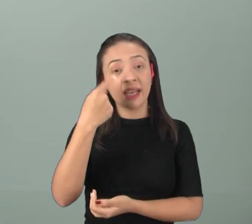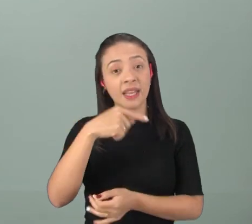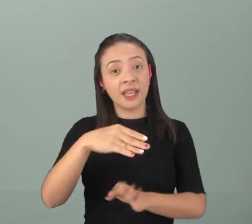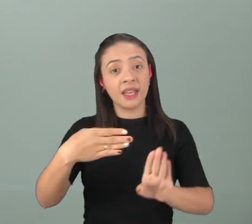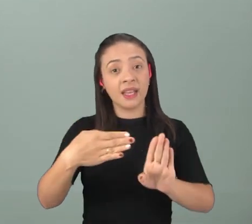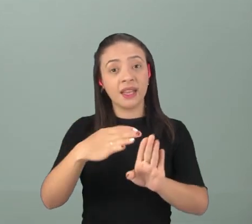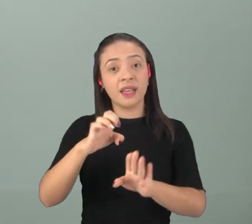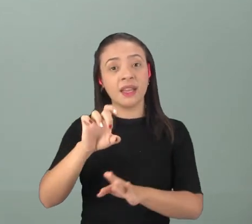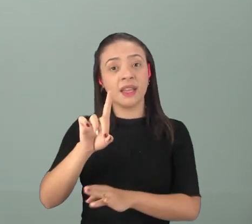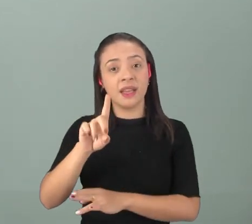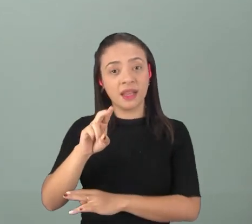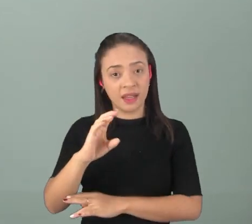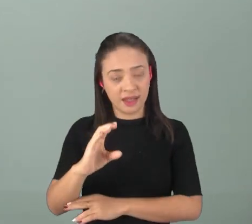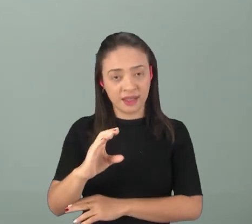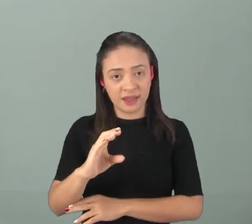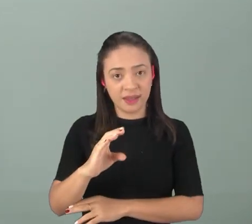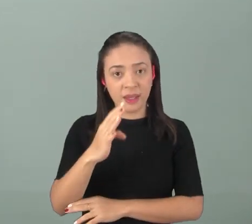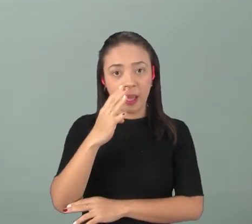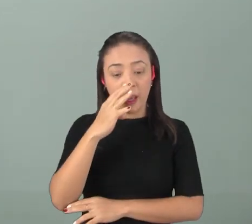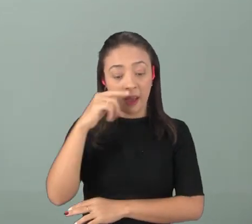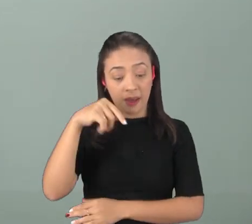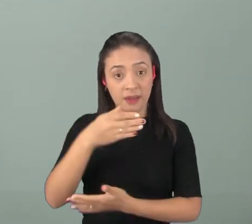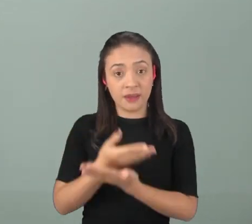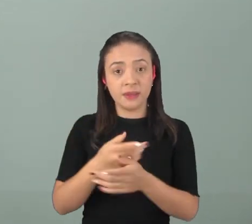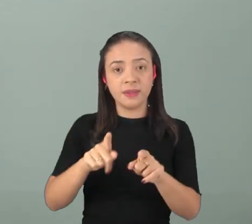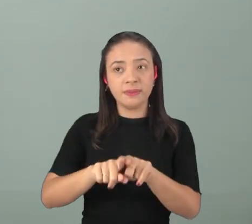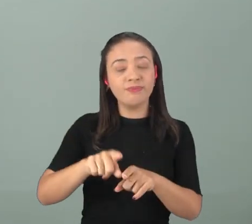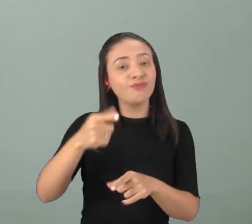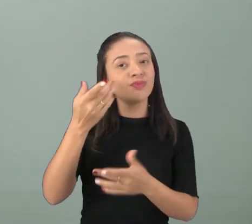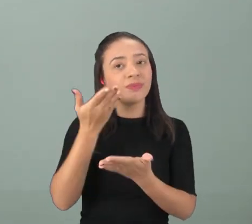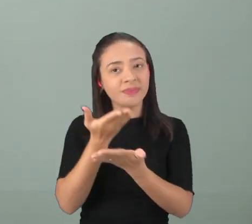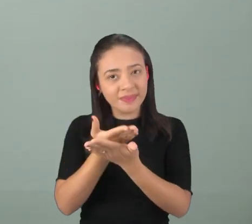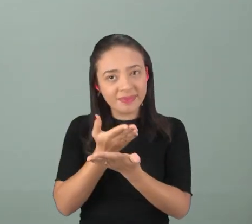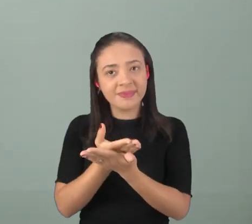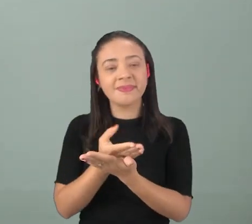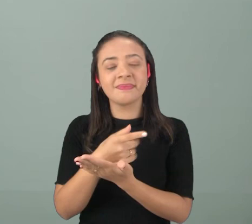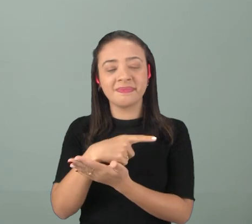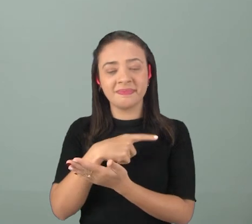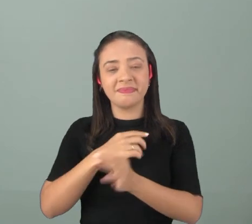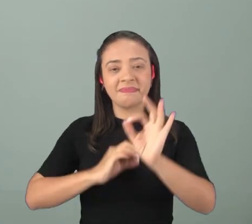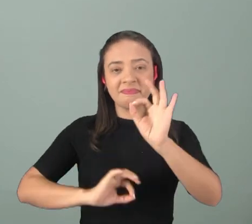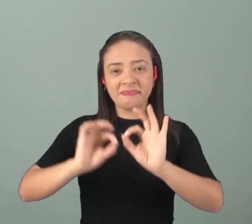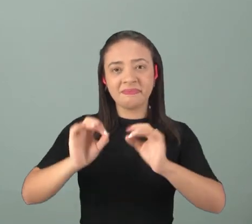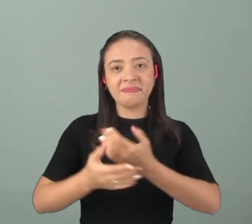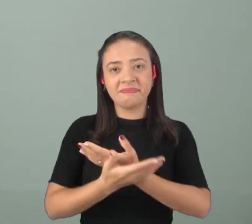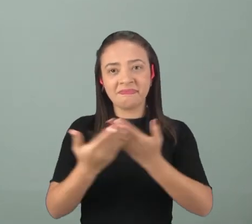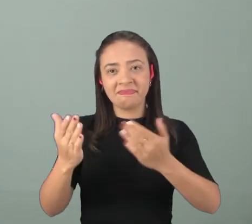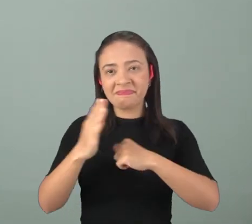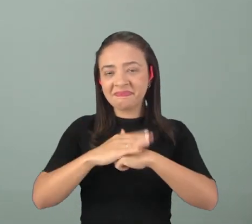a plataforma Eduque para você ter acesso a essa aula e muitas outras que a gente tem preparado para